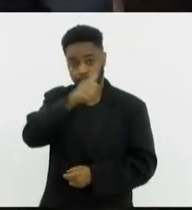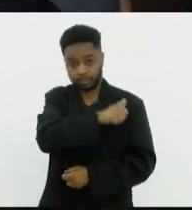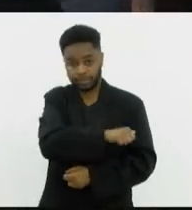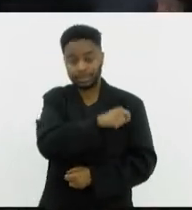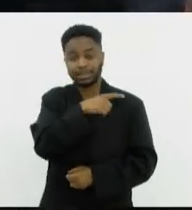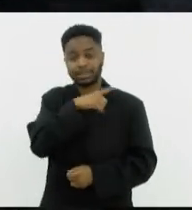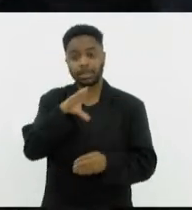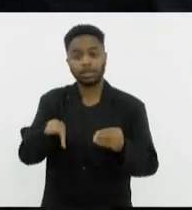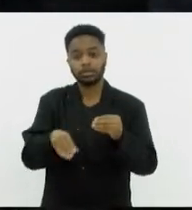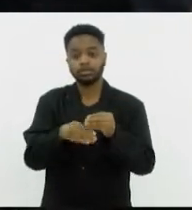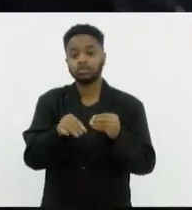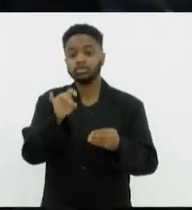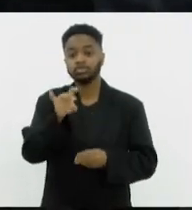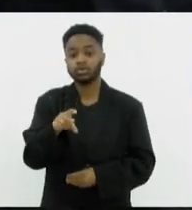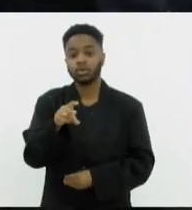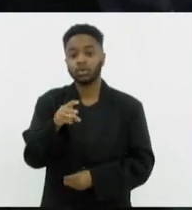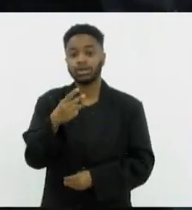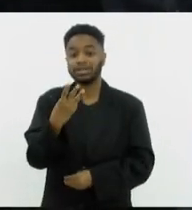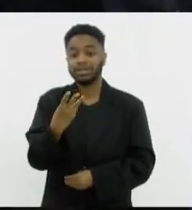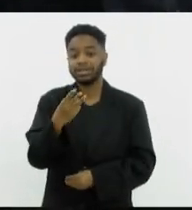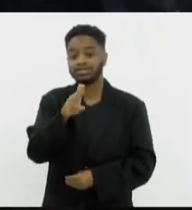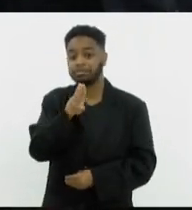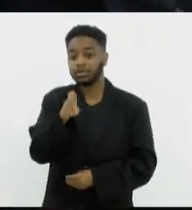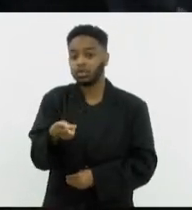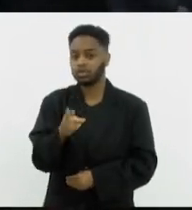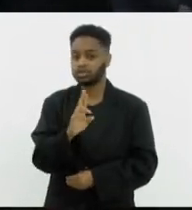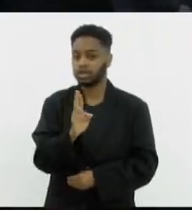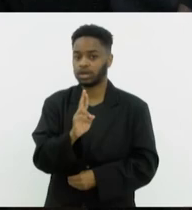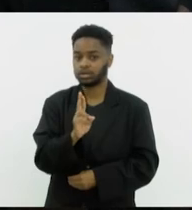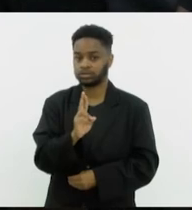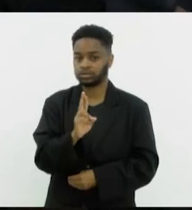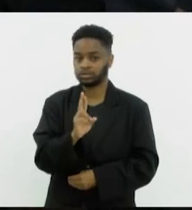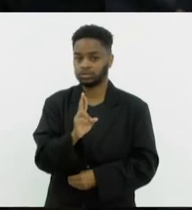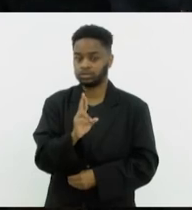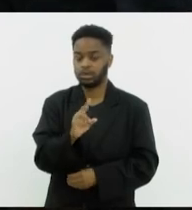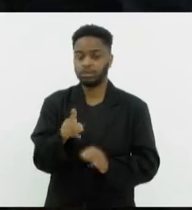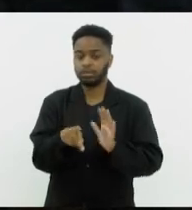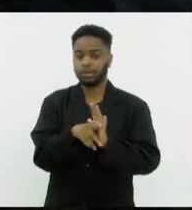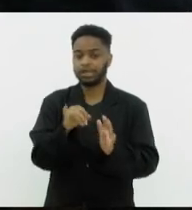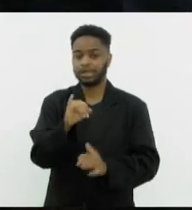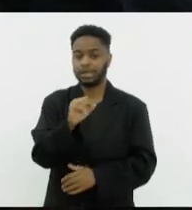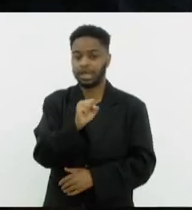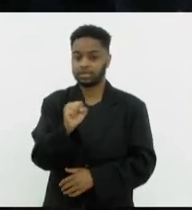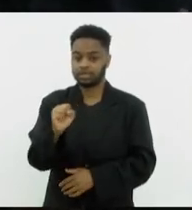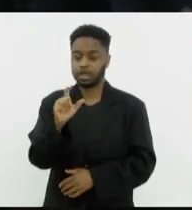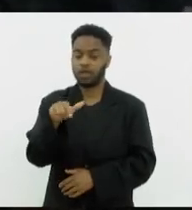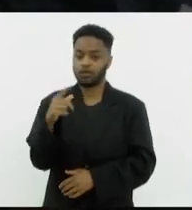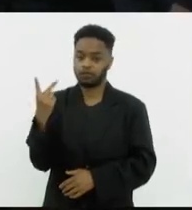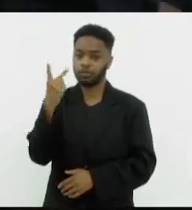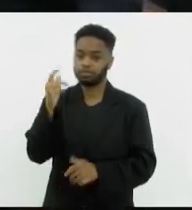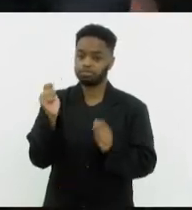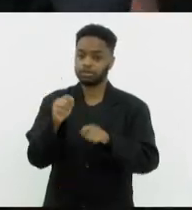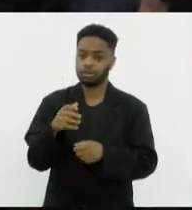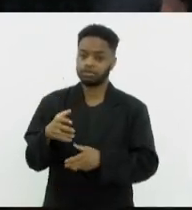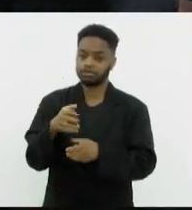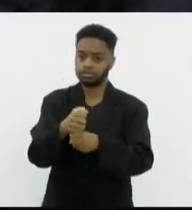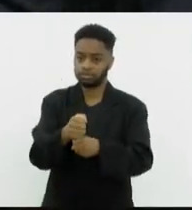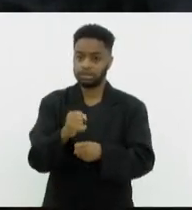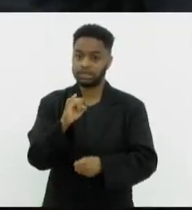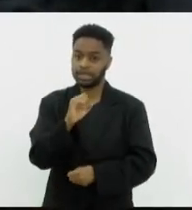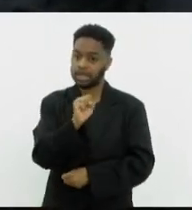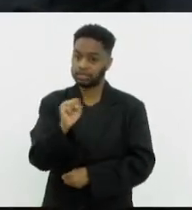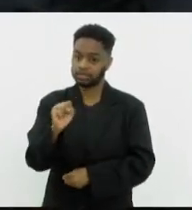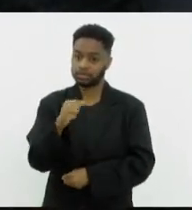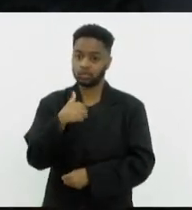acréscimo de apenas 3 milhões de reais de ISS, que é um valor mensurável. O ISS, não